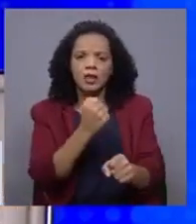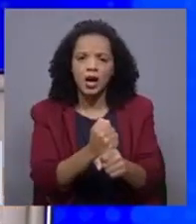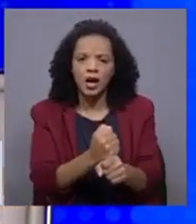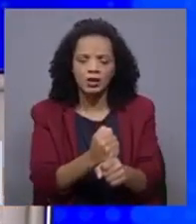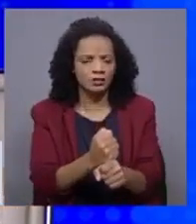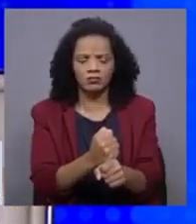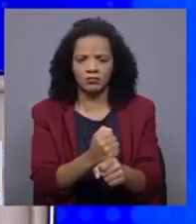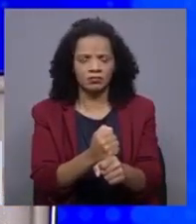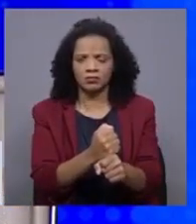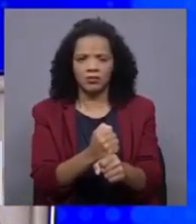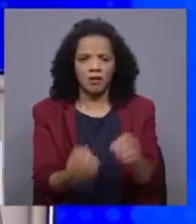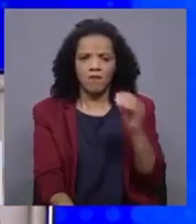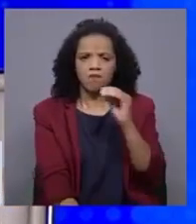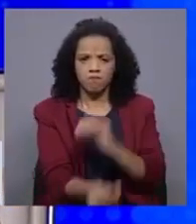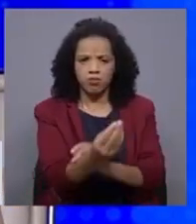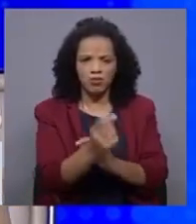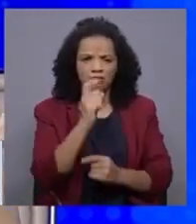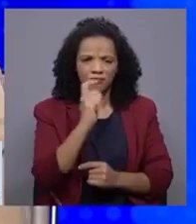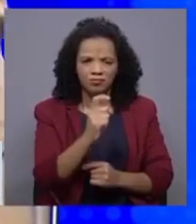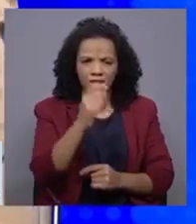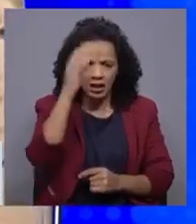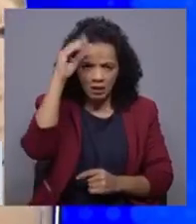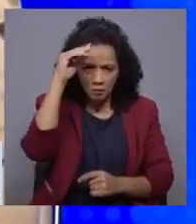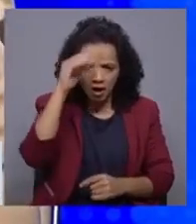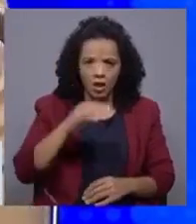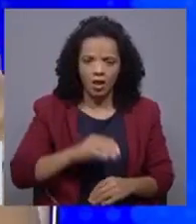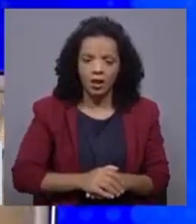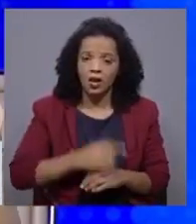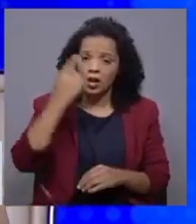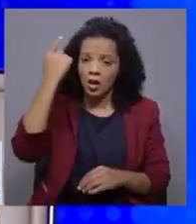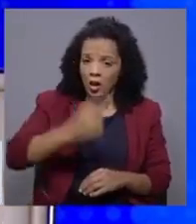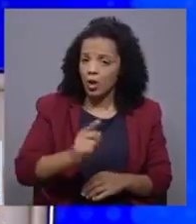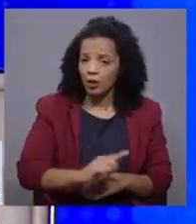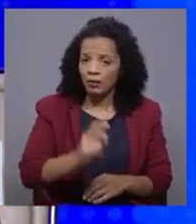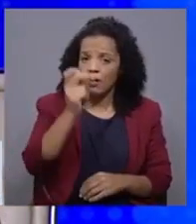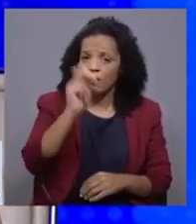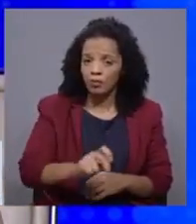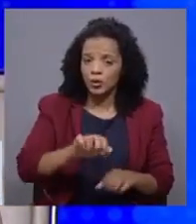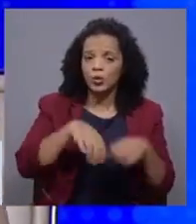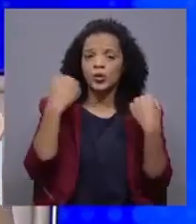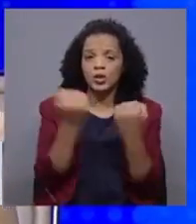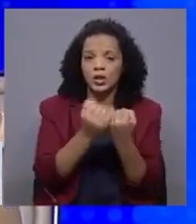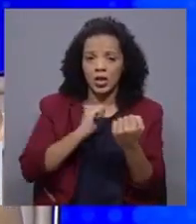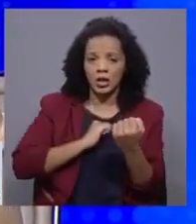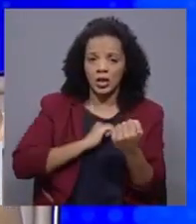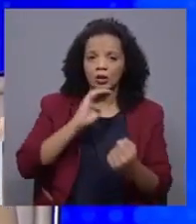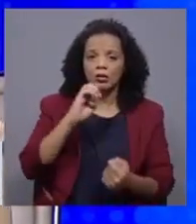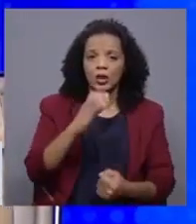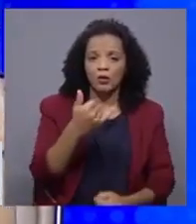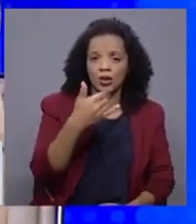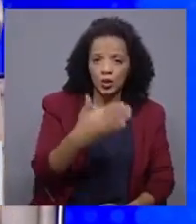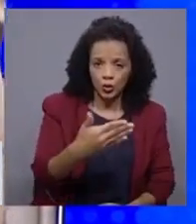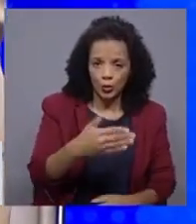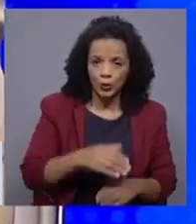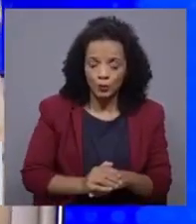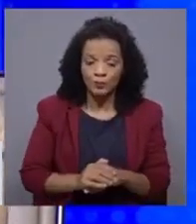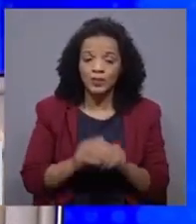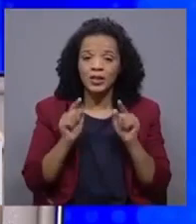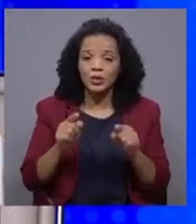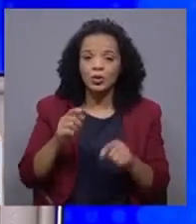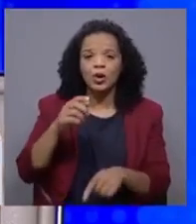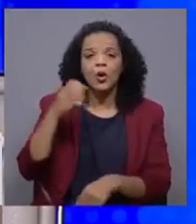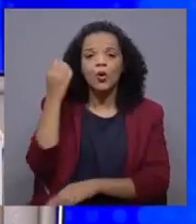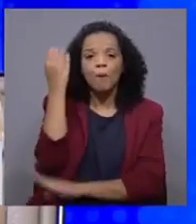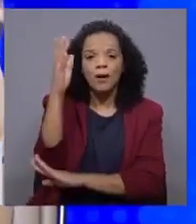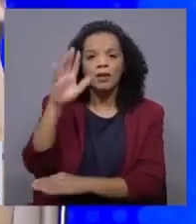absolutamente anacrónica, cruel para com os animais, que já não deveria ter lugar na nossa sociedade em pleno século XXI. E, portanto, é isso que o PAN